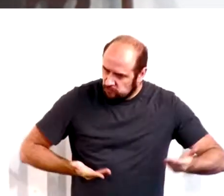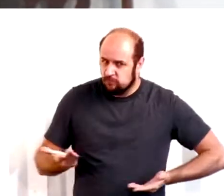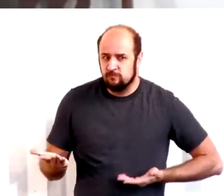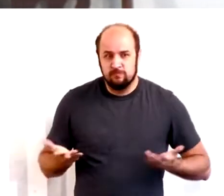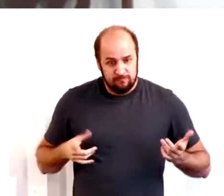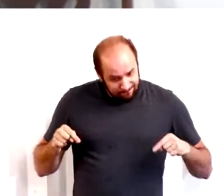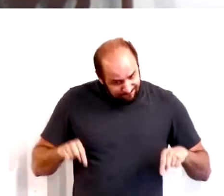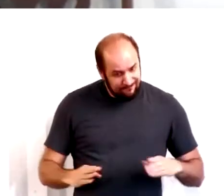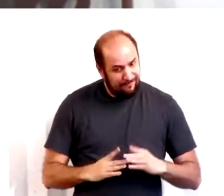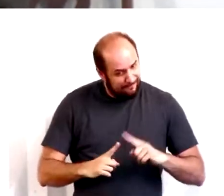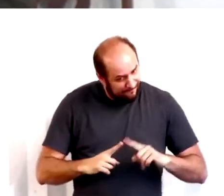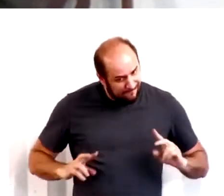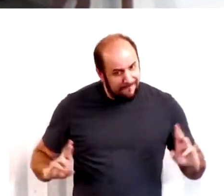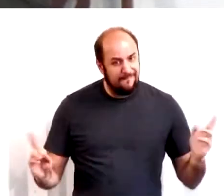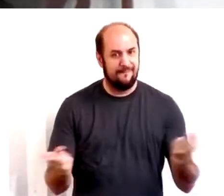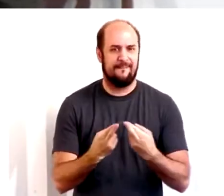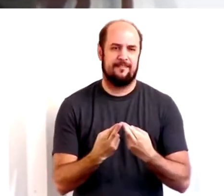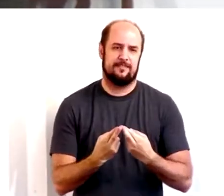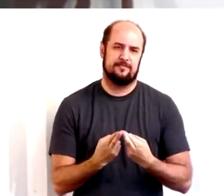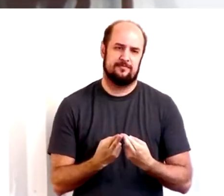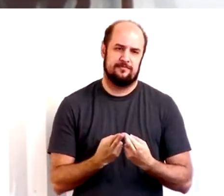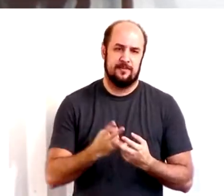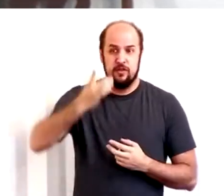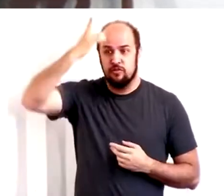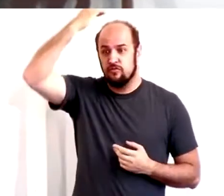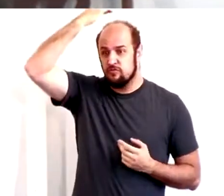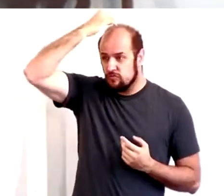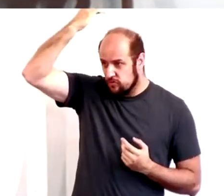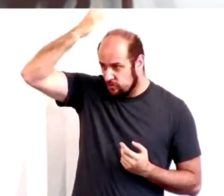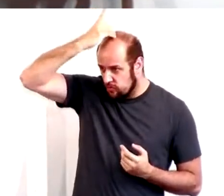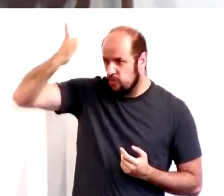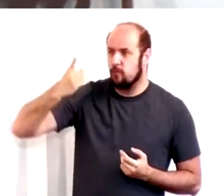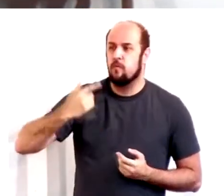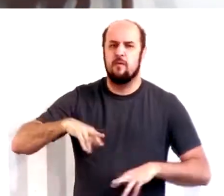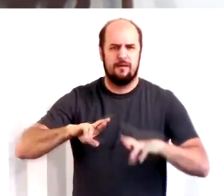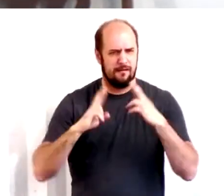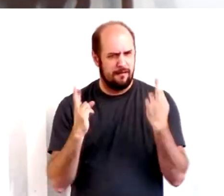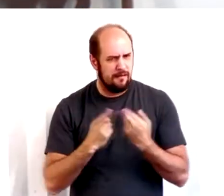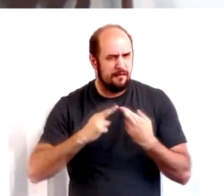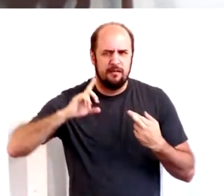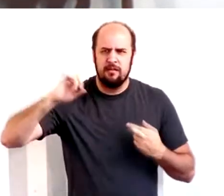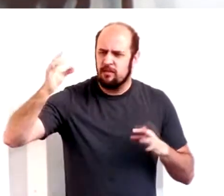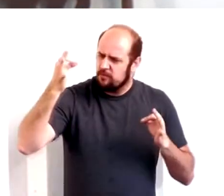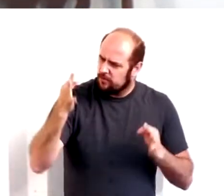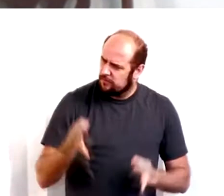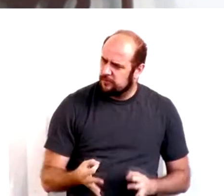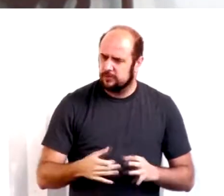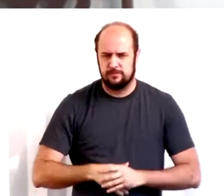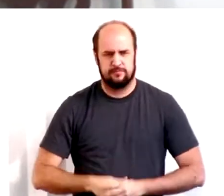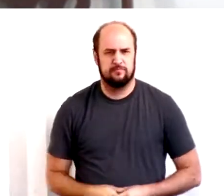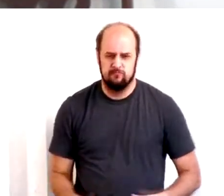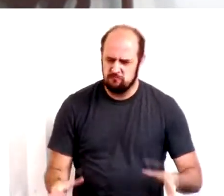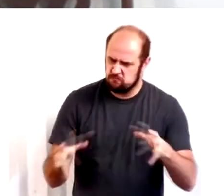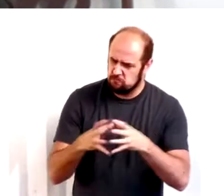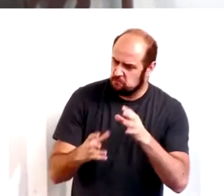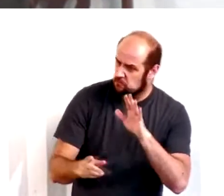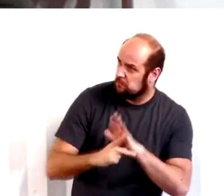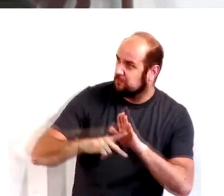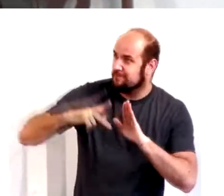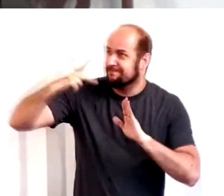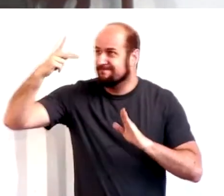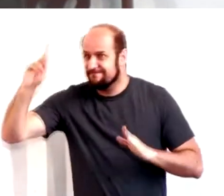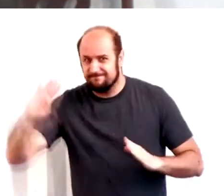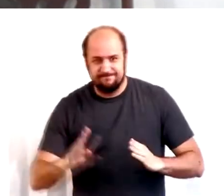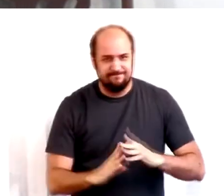o reino. Deus nos deu os dons para servir o reino dele, a comunidade dele, a